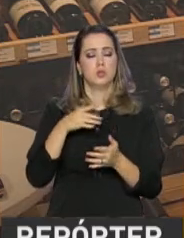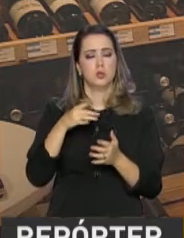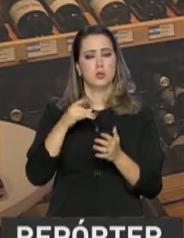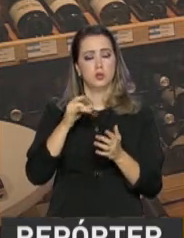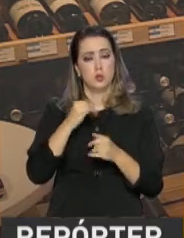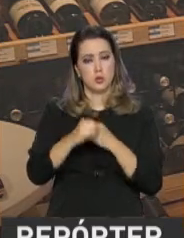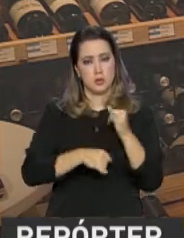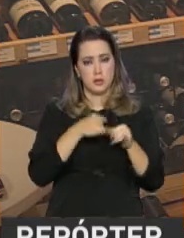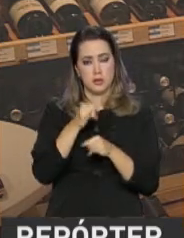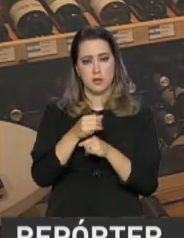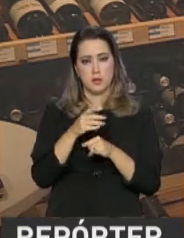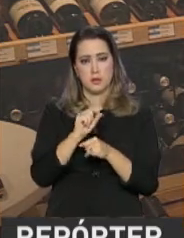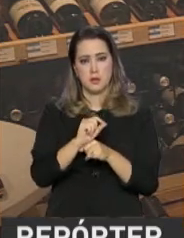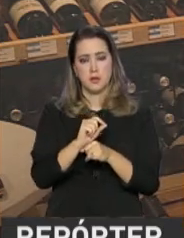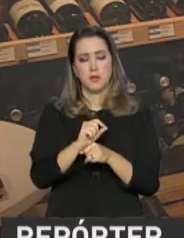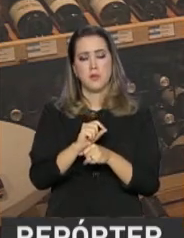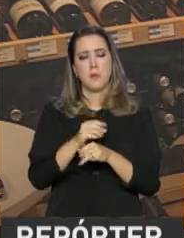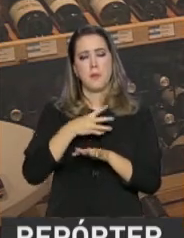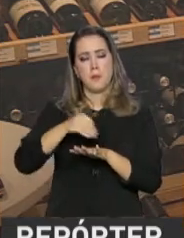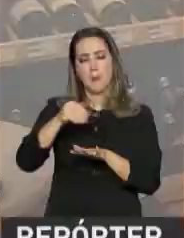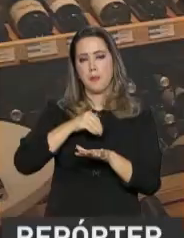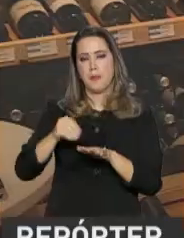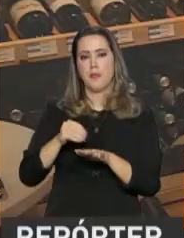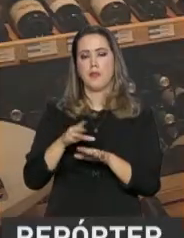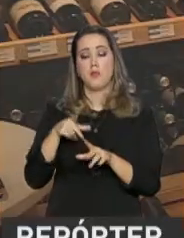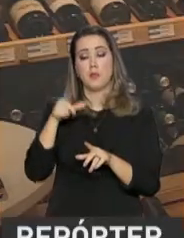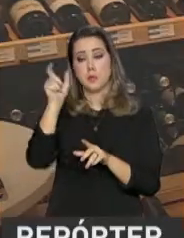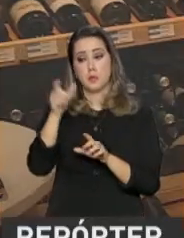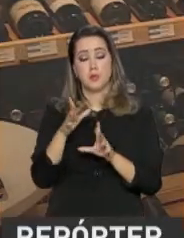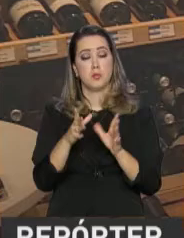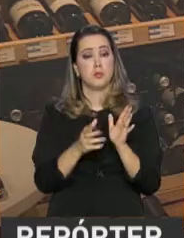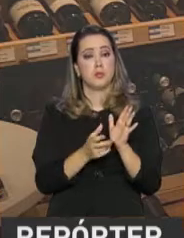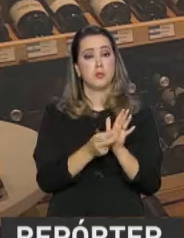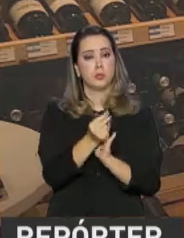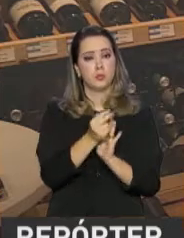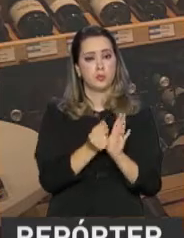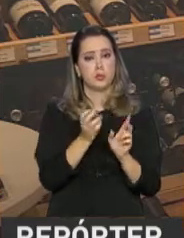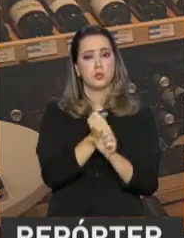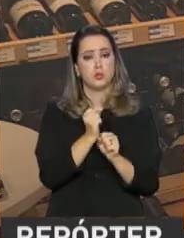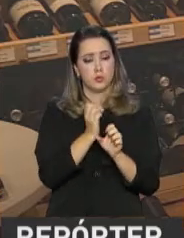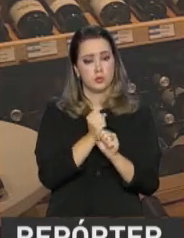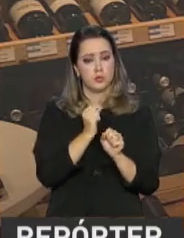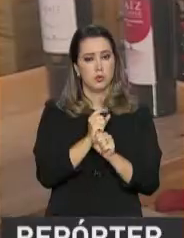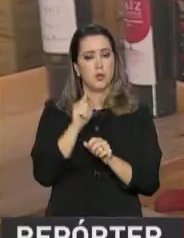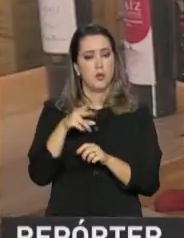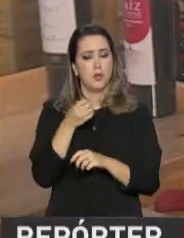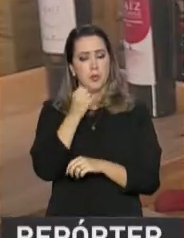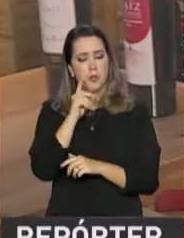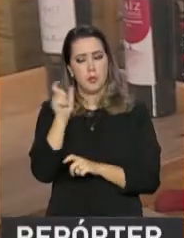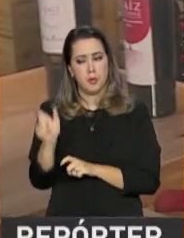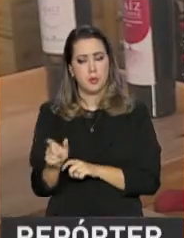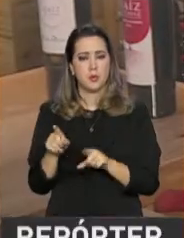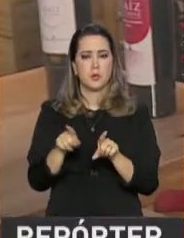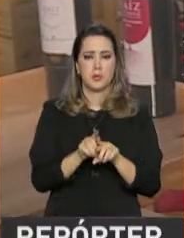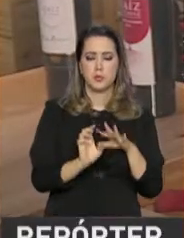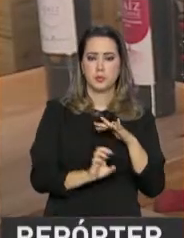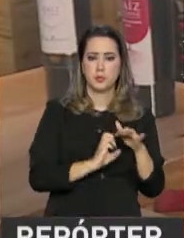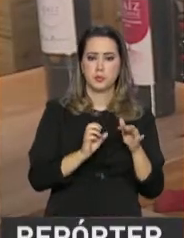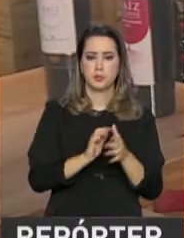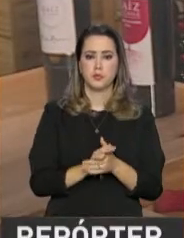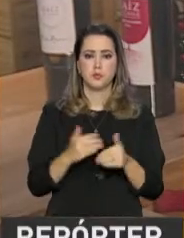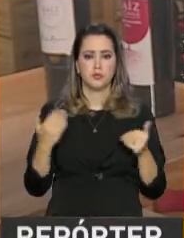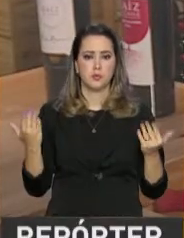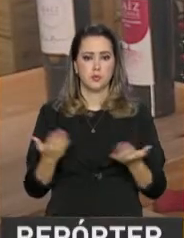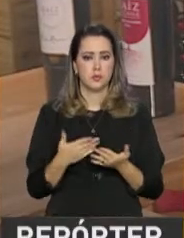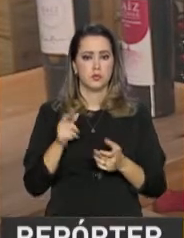computador e eles preenchem presente protege tanto o funcionário uma empresa a rais é a principal fonte